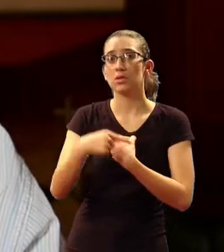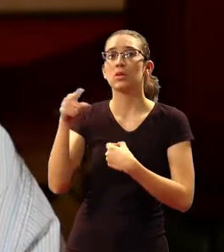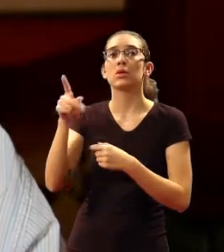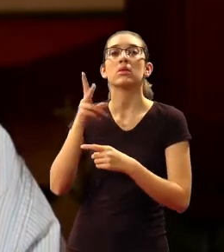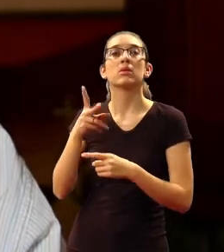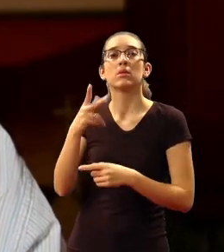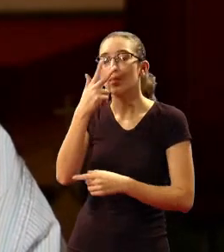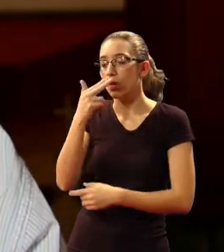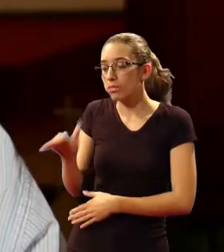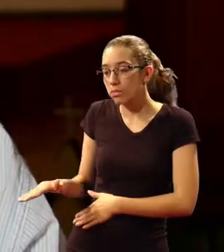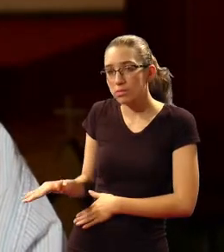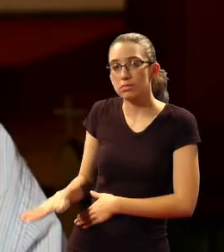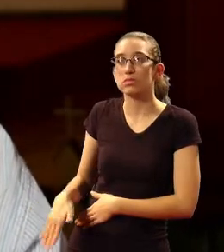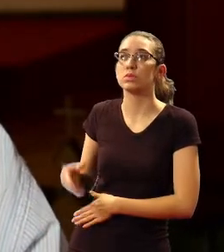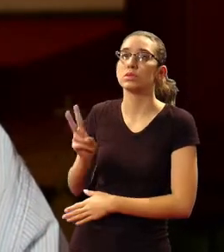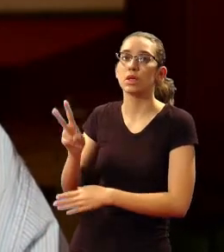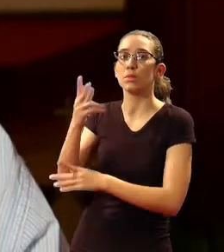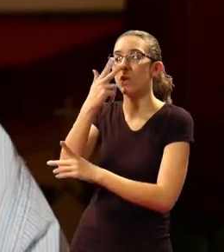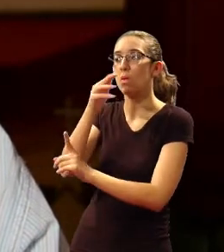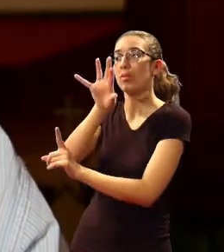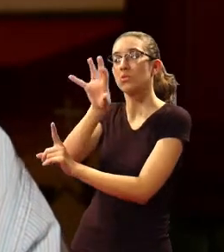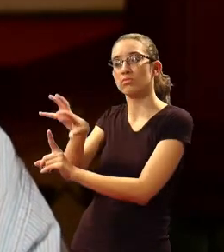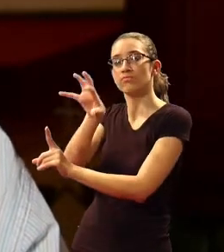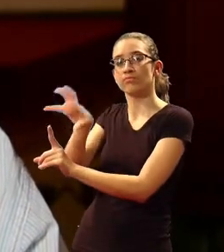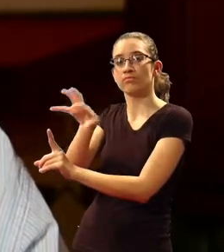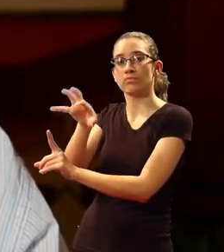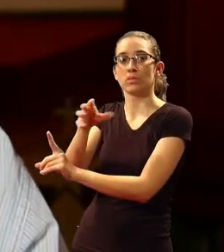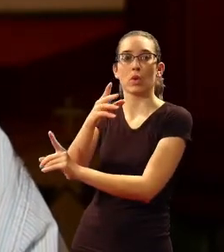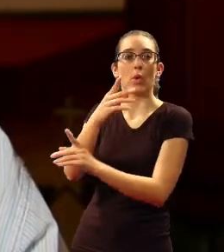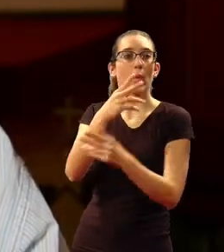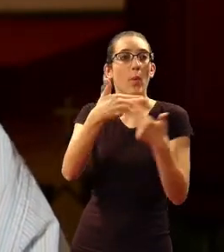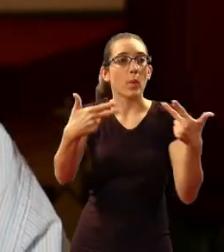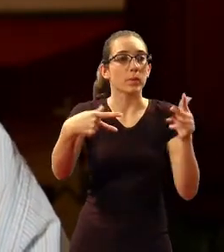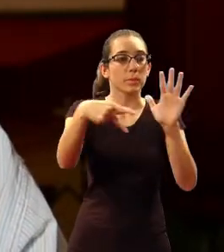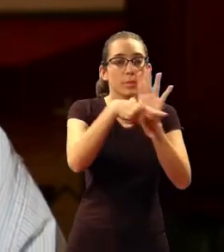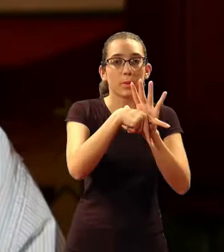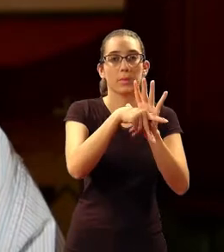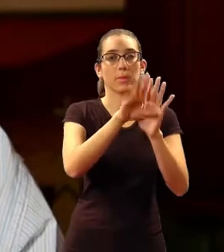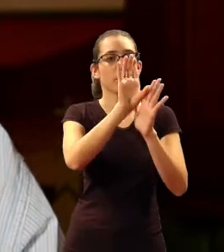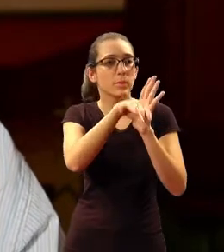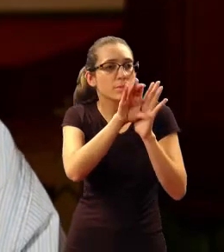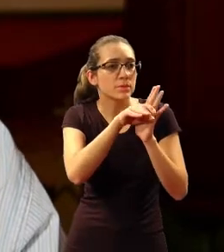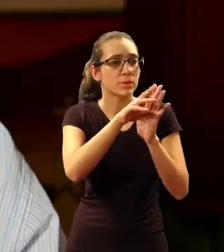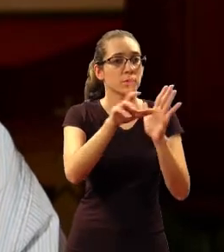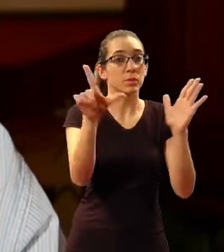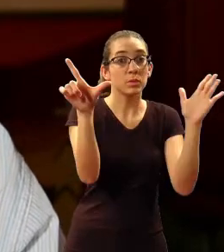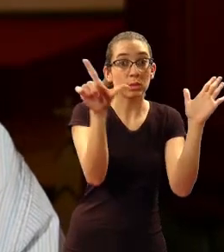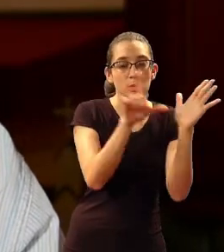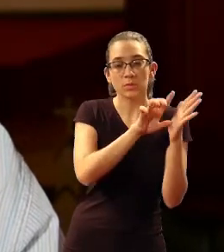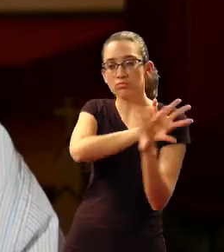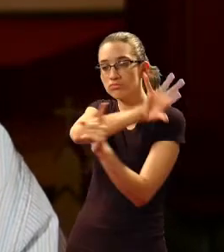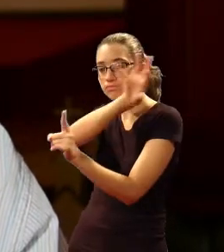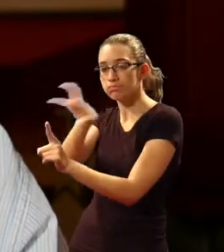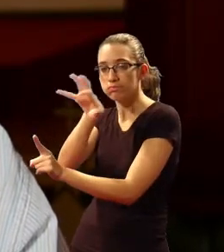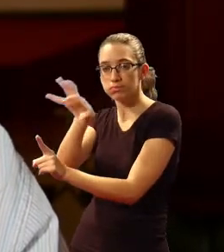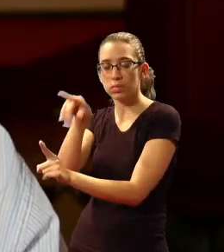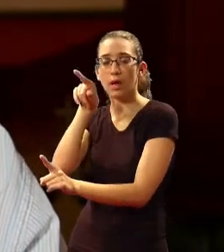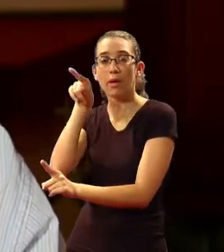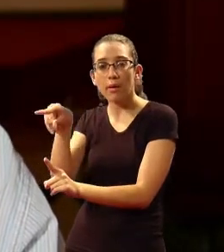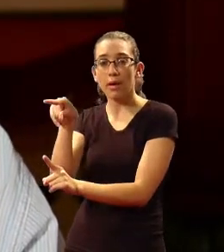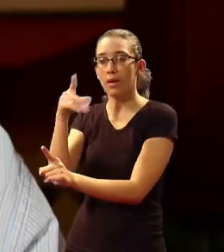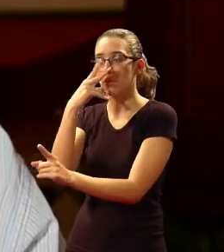sofre fortemente a influência dos conceitos e da ideia do luteranismo. E